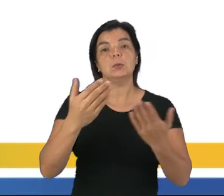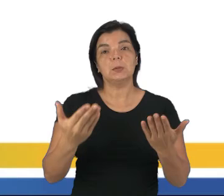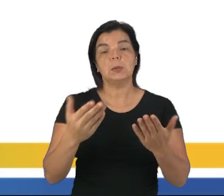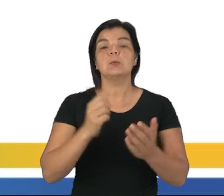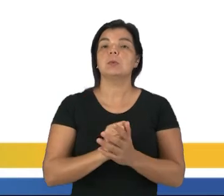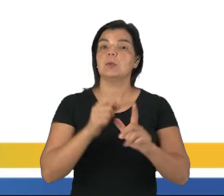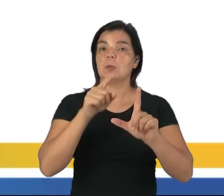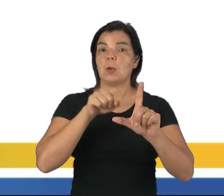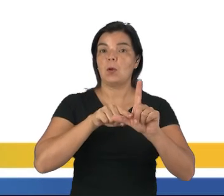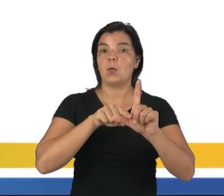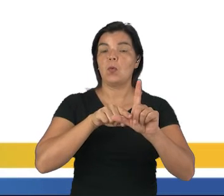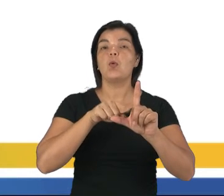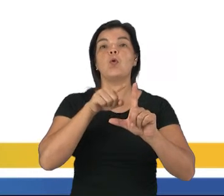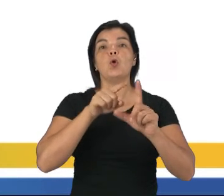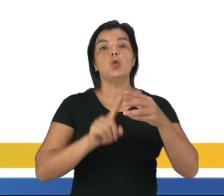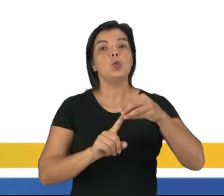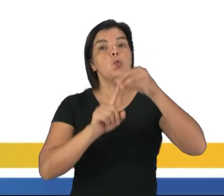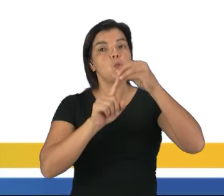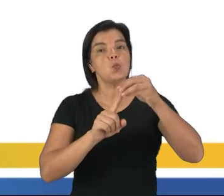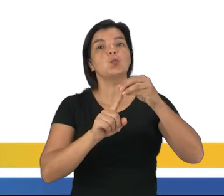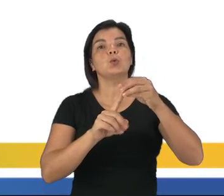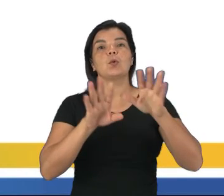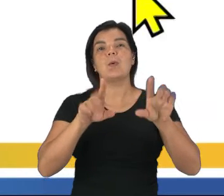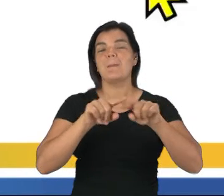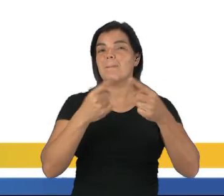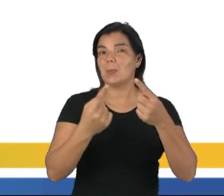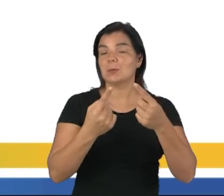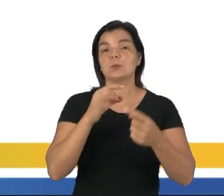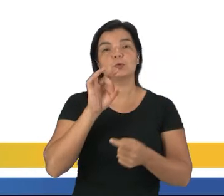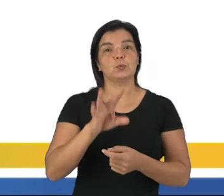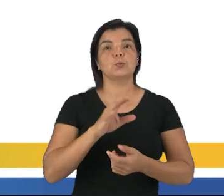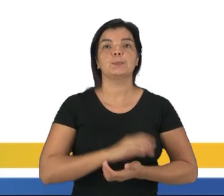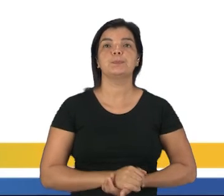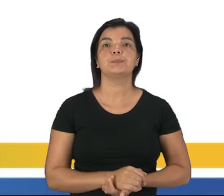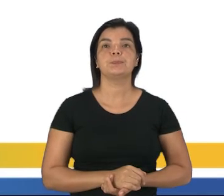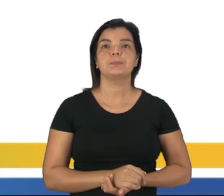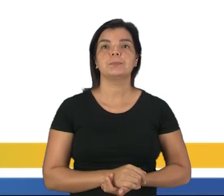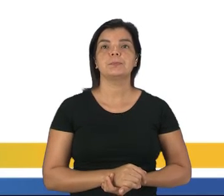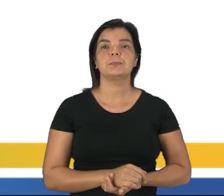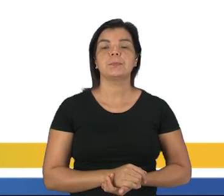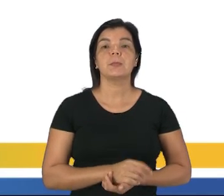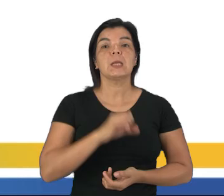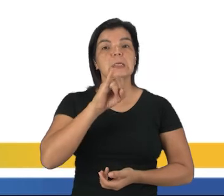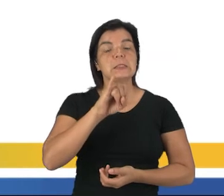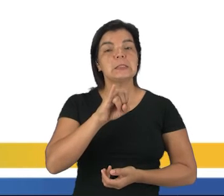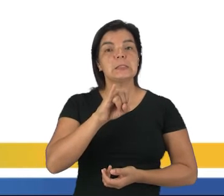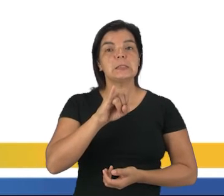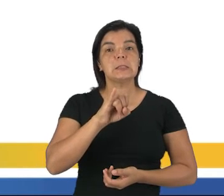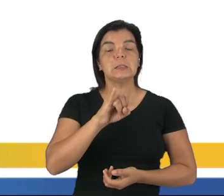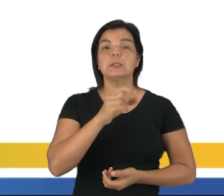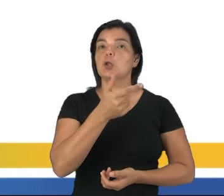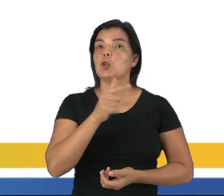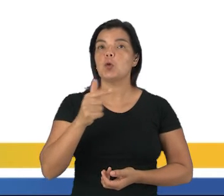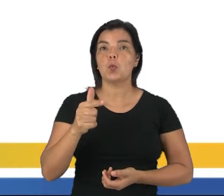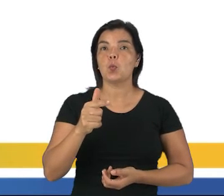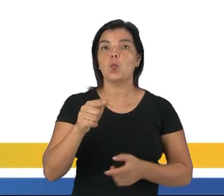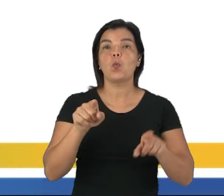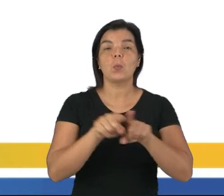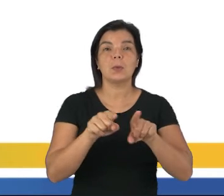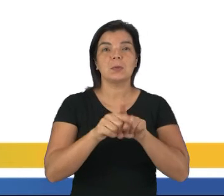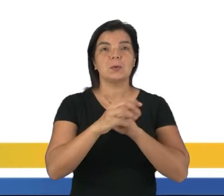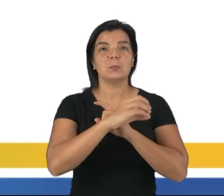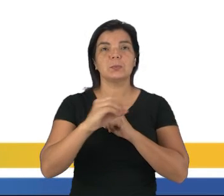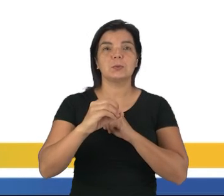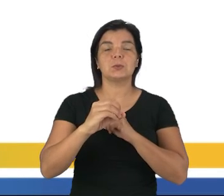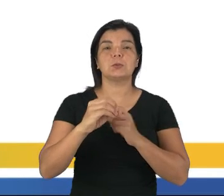então a parábola vai tocar num único ponto, vai convergir ali no único ponto. E se o delta for menor do que 0,